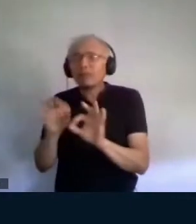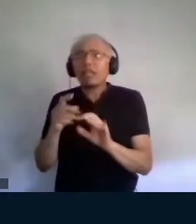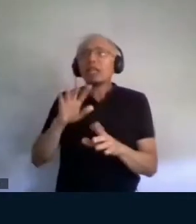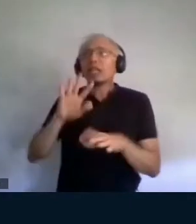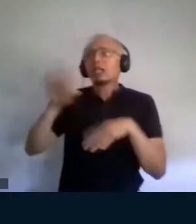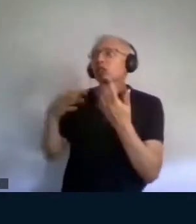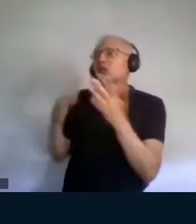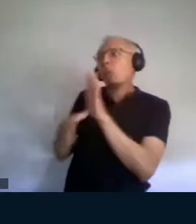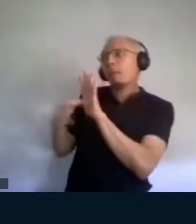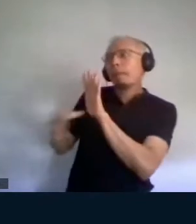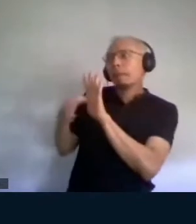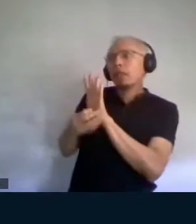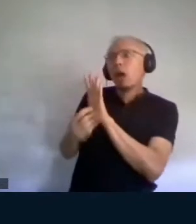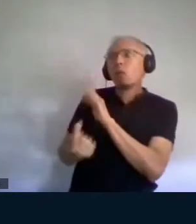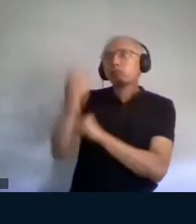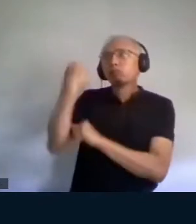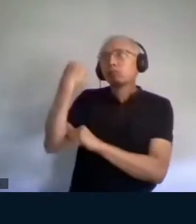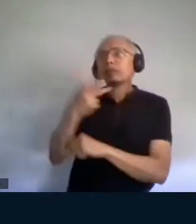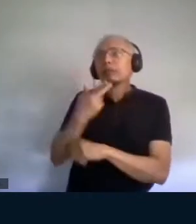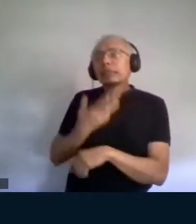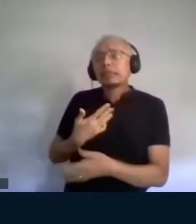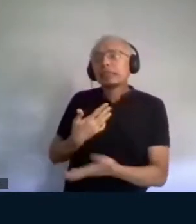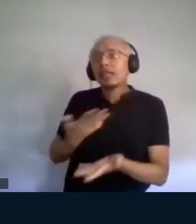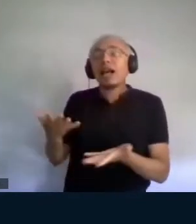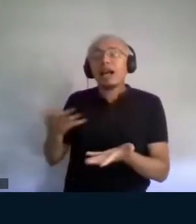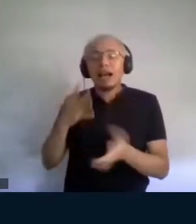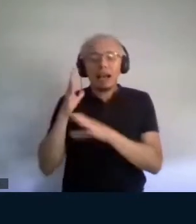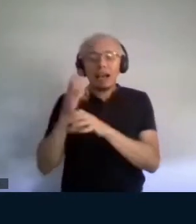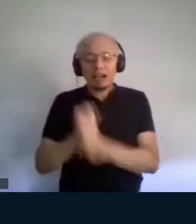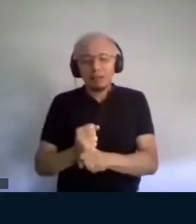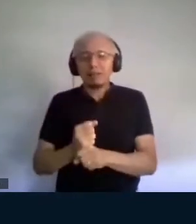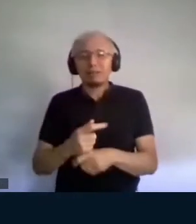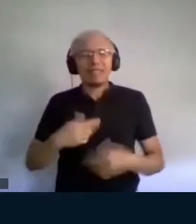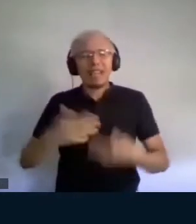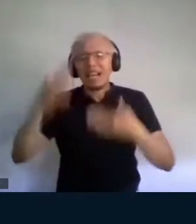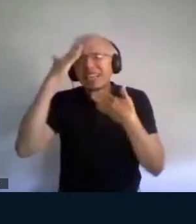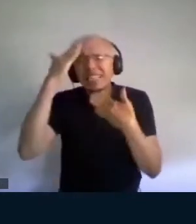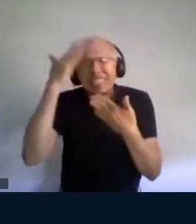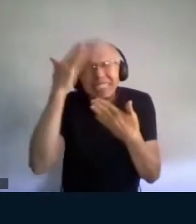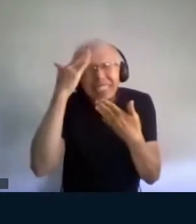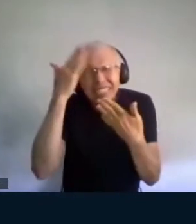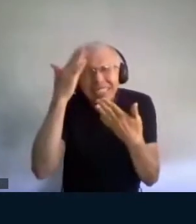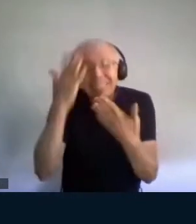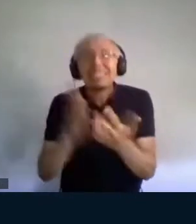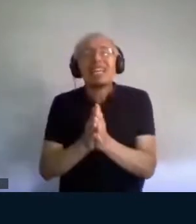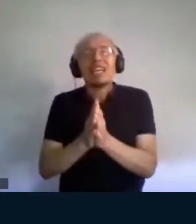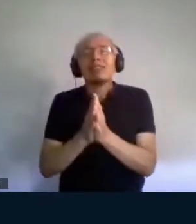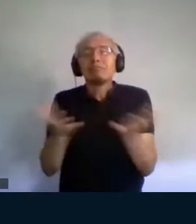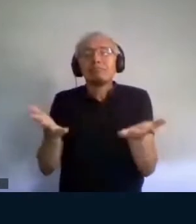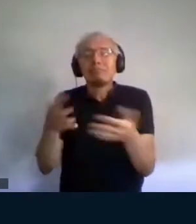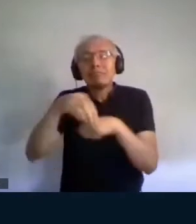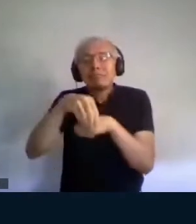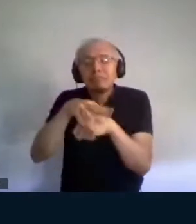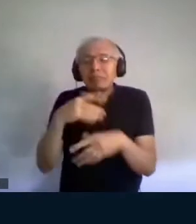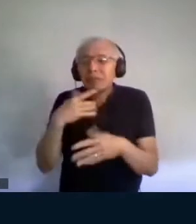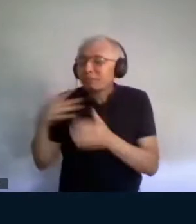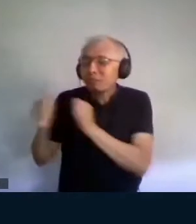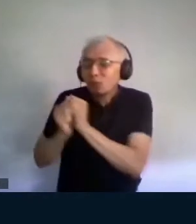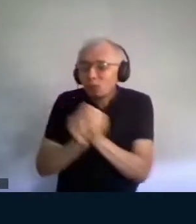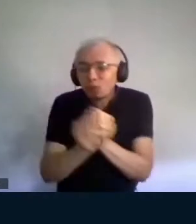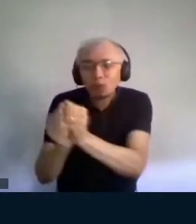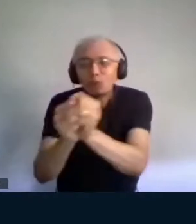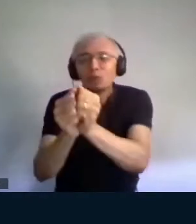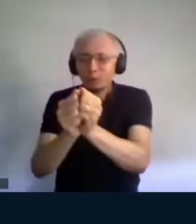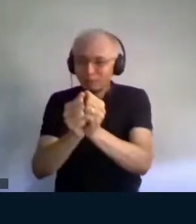considerações iniciais. Queria agradecer demais por ter compartilhado esse caminho com você,